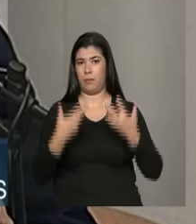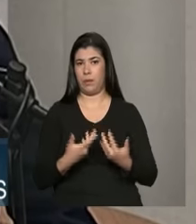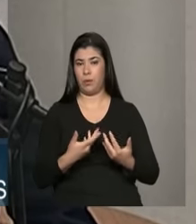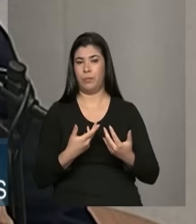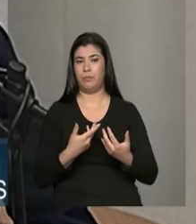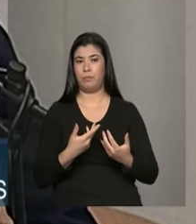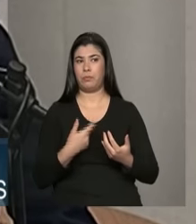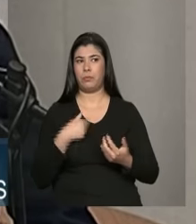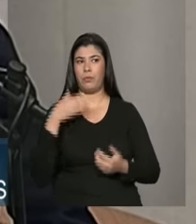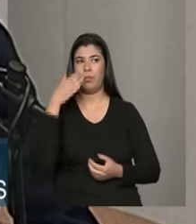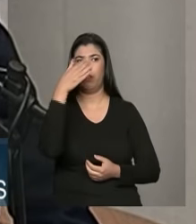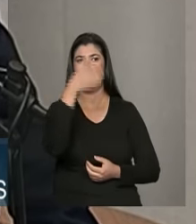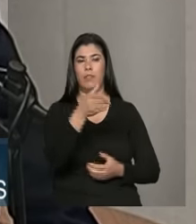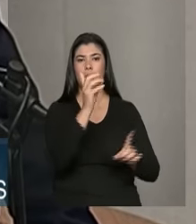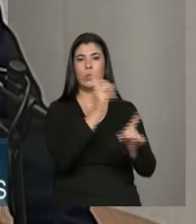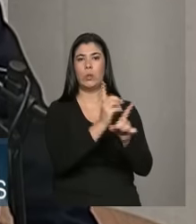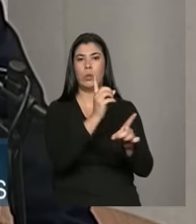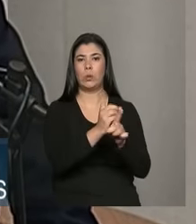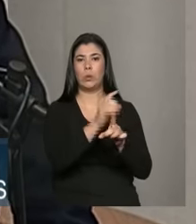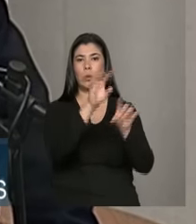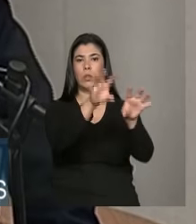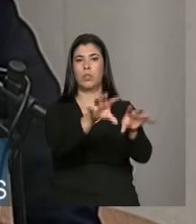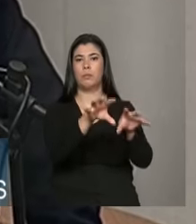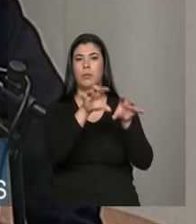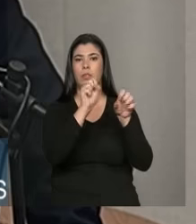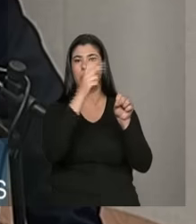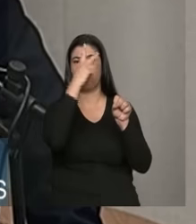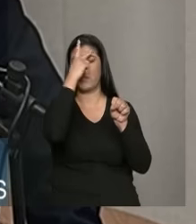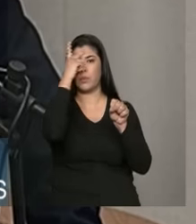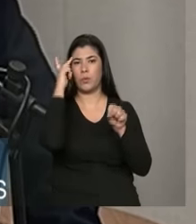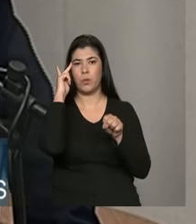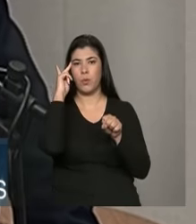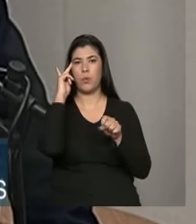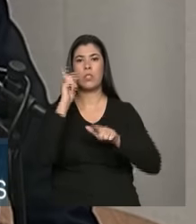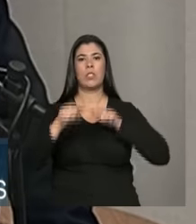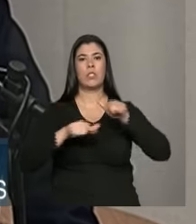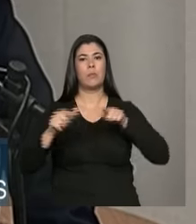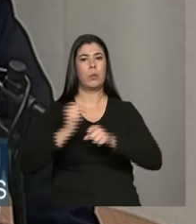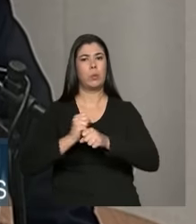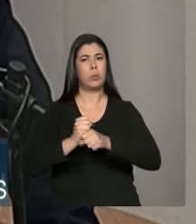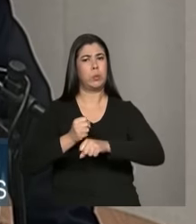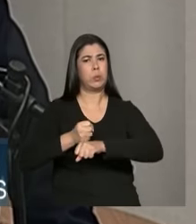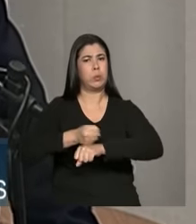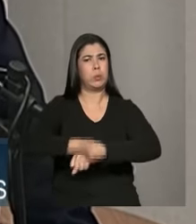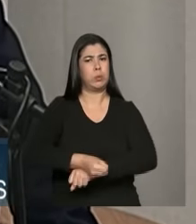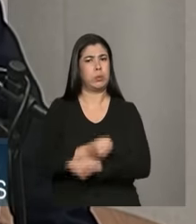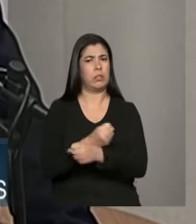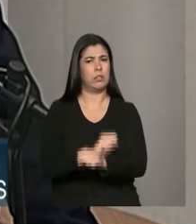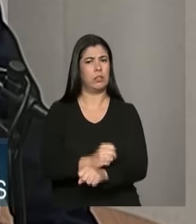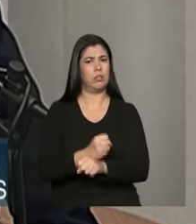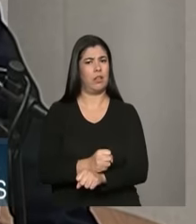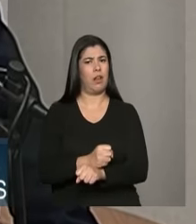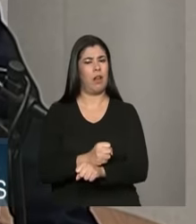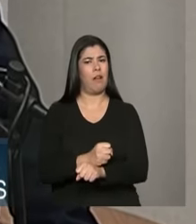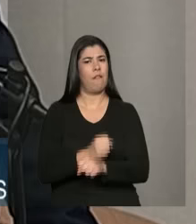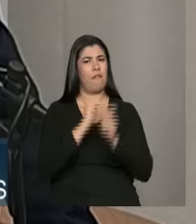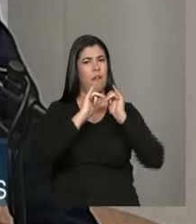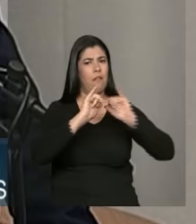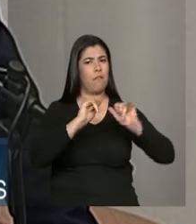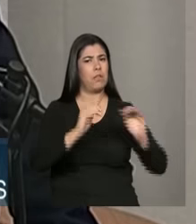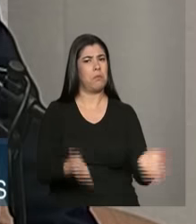T direito ao trabalho ao ao seguro desemprego nós estamos discutindo inclusive na comissão